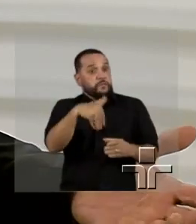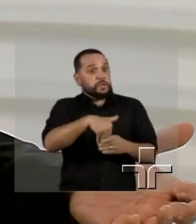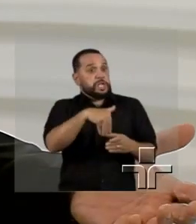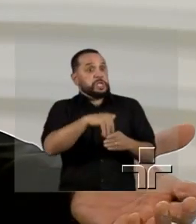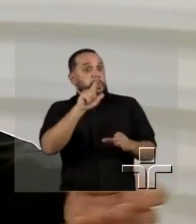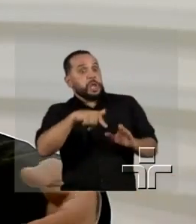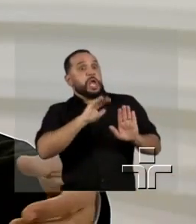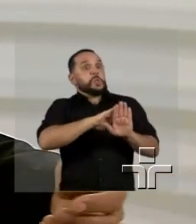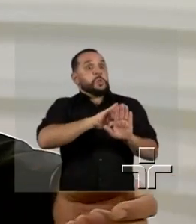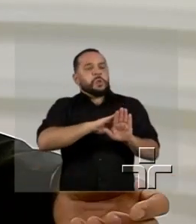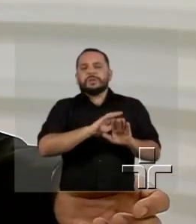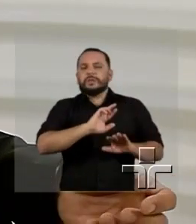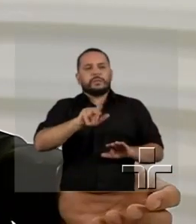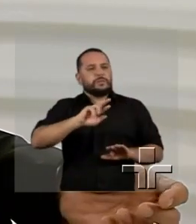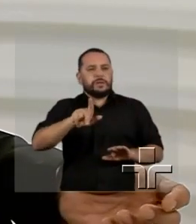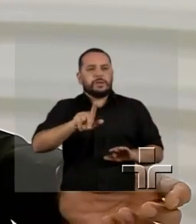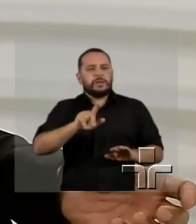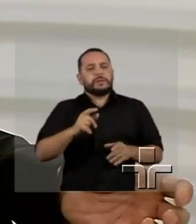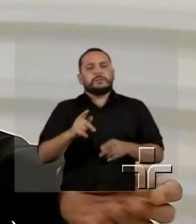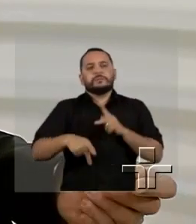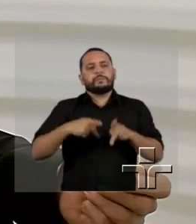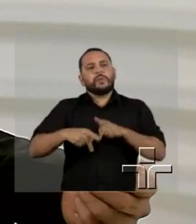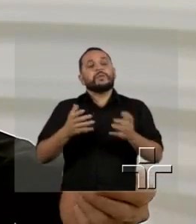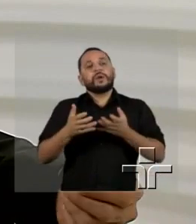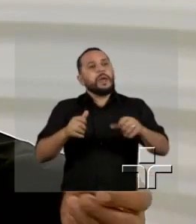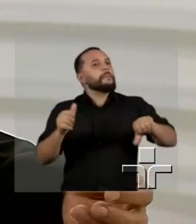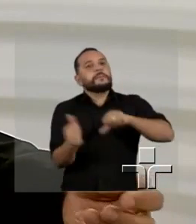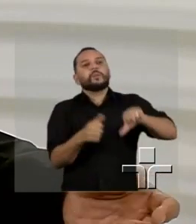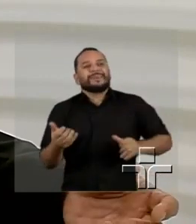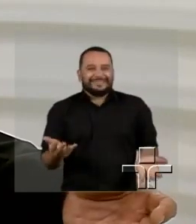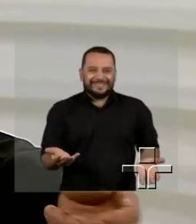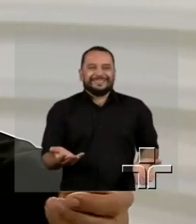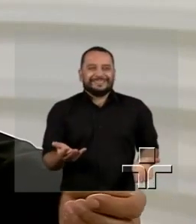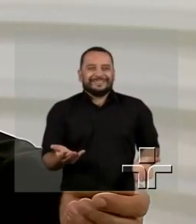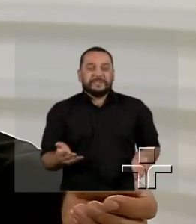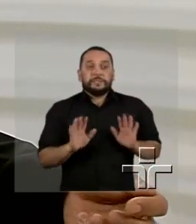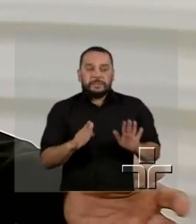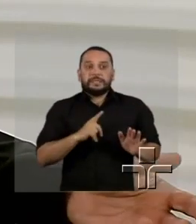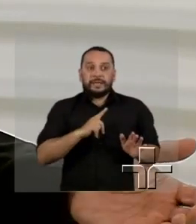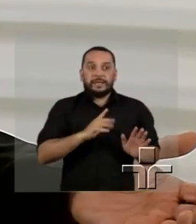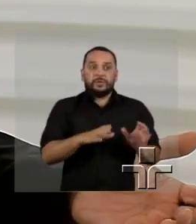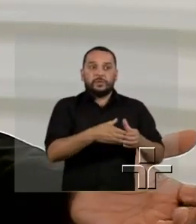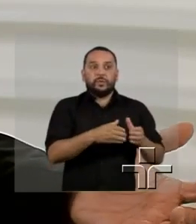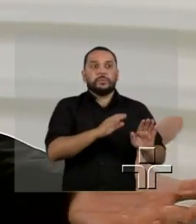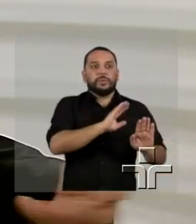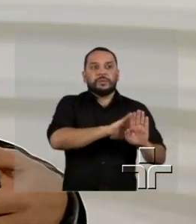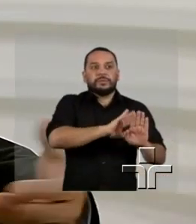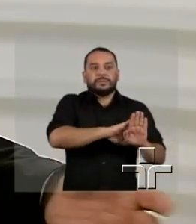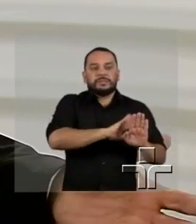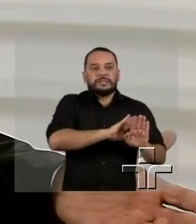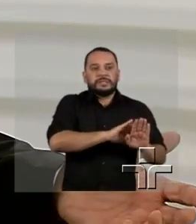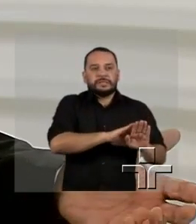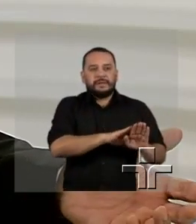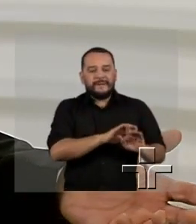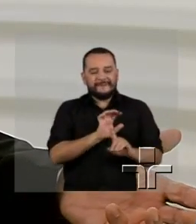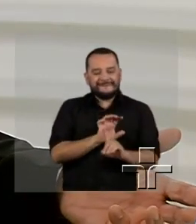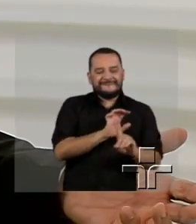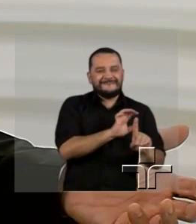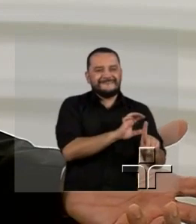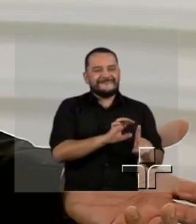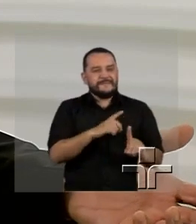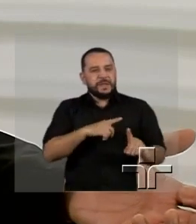parâmetros, sem grandes marqueteiros, sem dinheiro, baseado nas mídias sociais, e aonde um